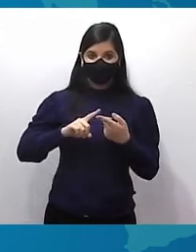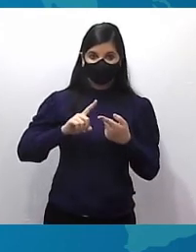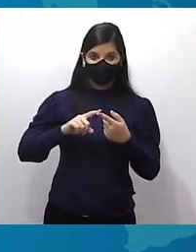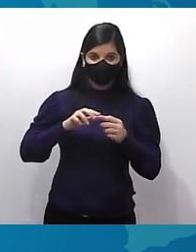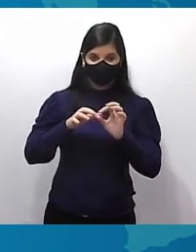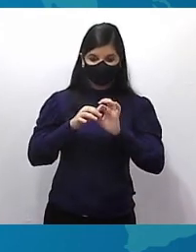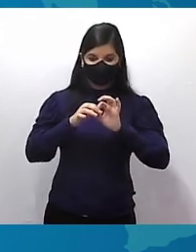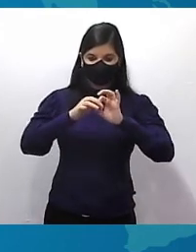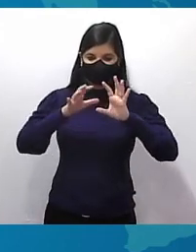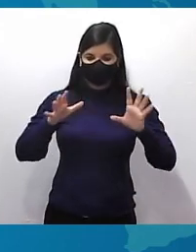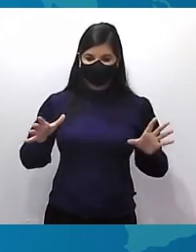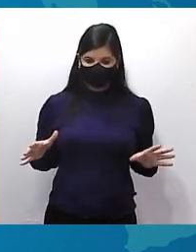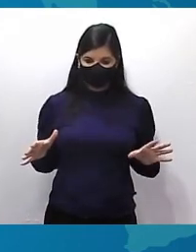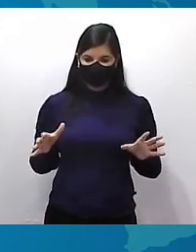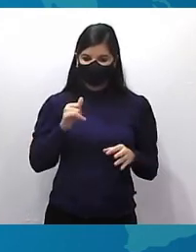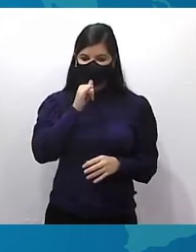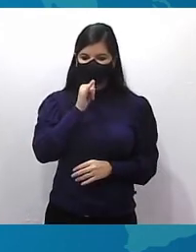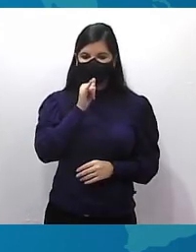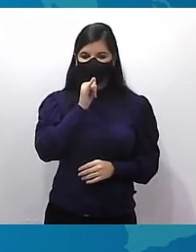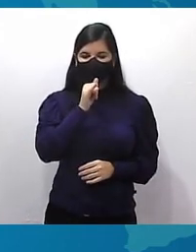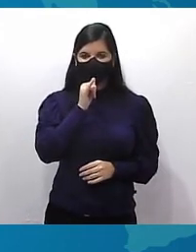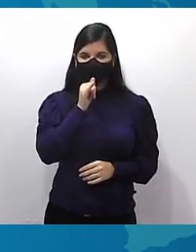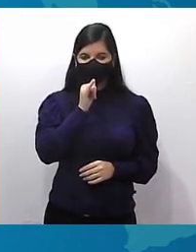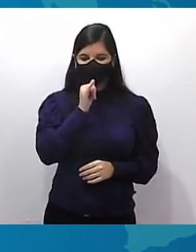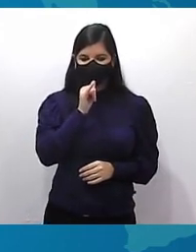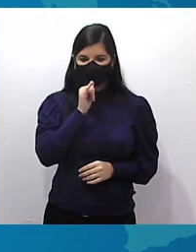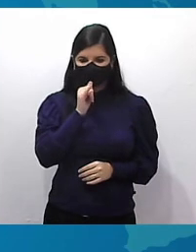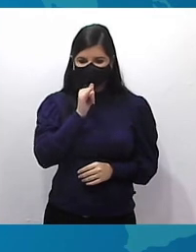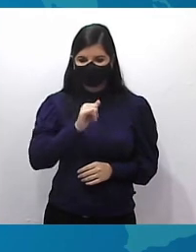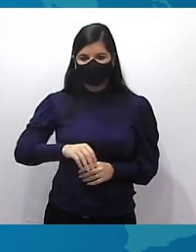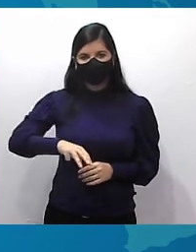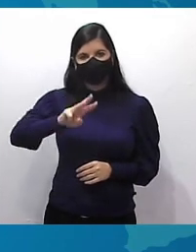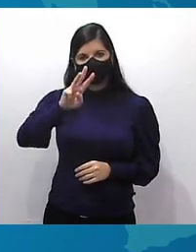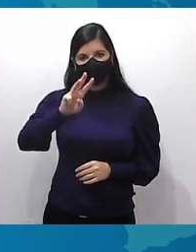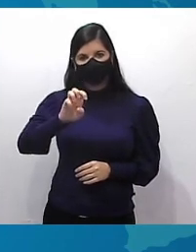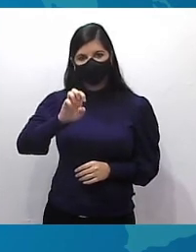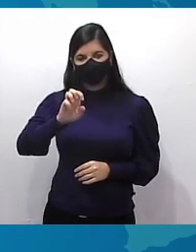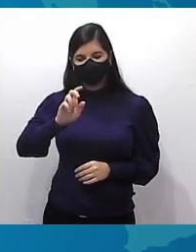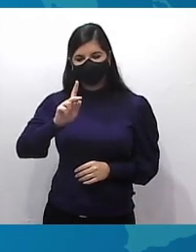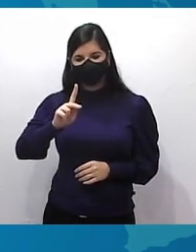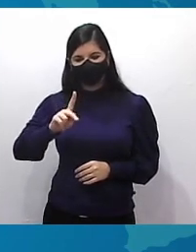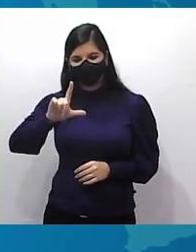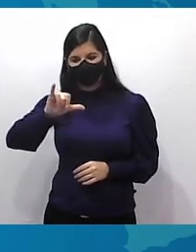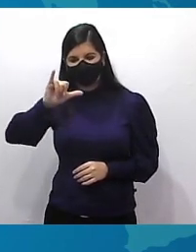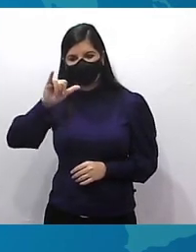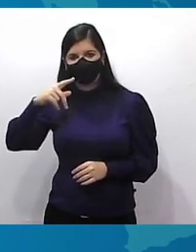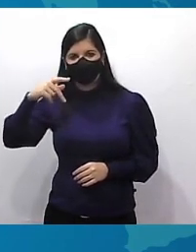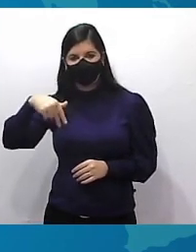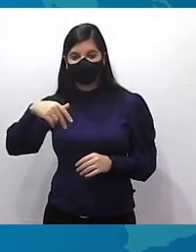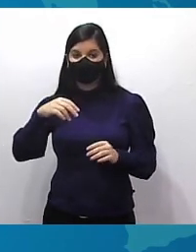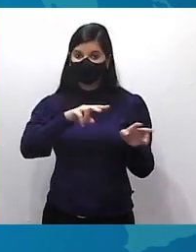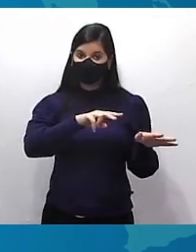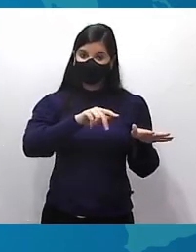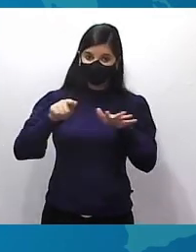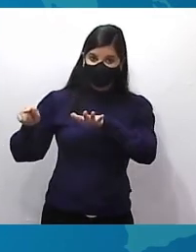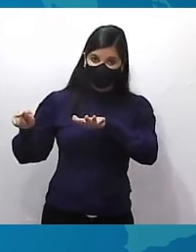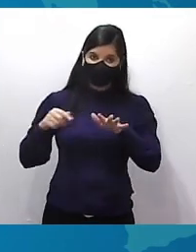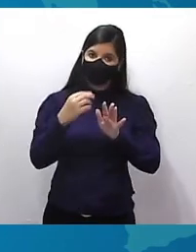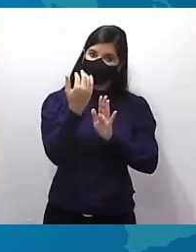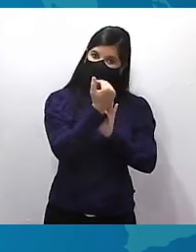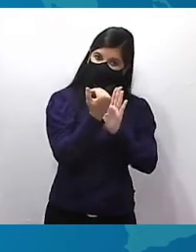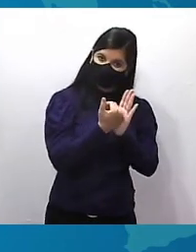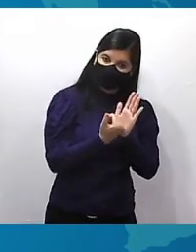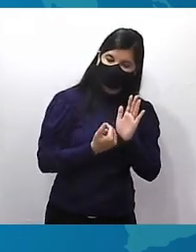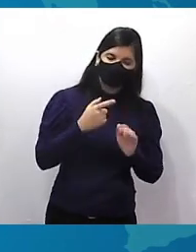deixo esse exemplo aí do weekly plan, que seria o planejamento da semana em todos os